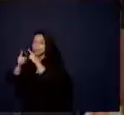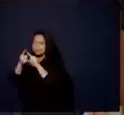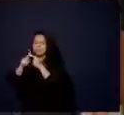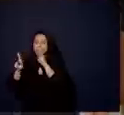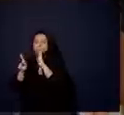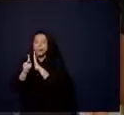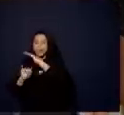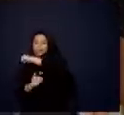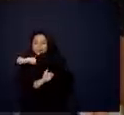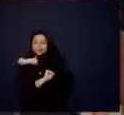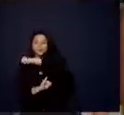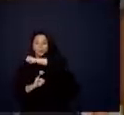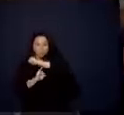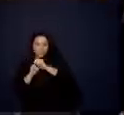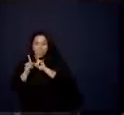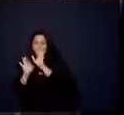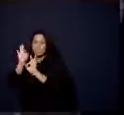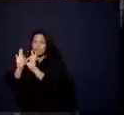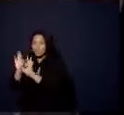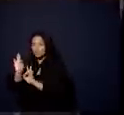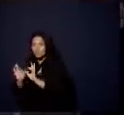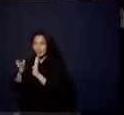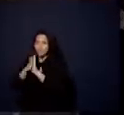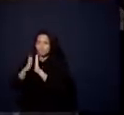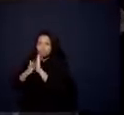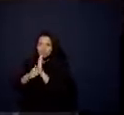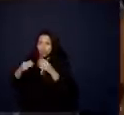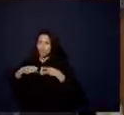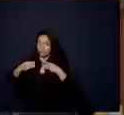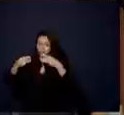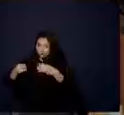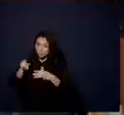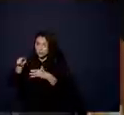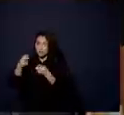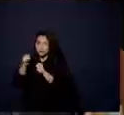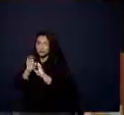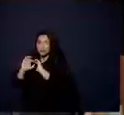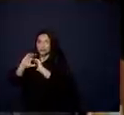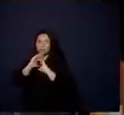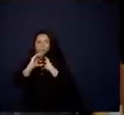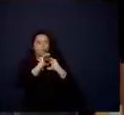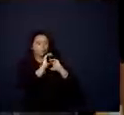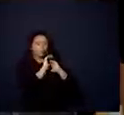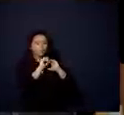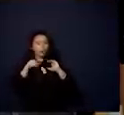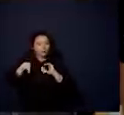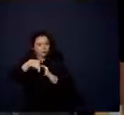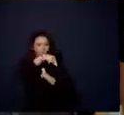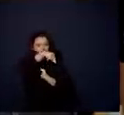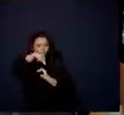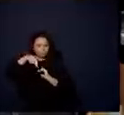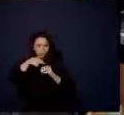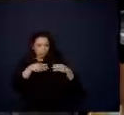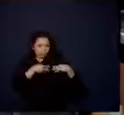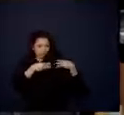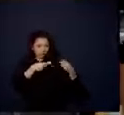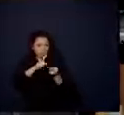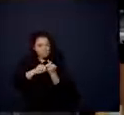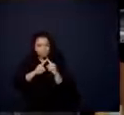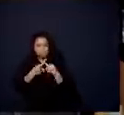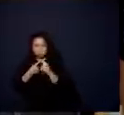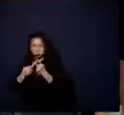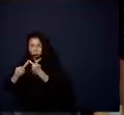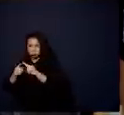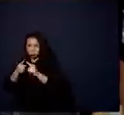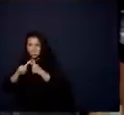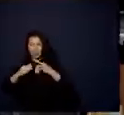a gente costuma dizer o planejamento o Ministério do planejamento ele tem que se comunicar né Não só com os outros Ministérios nós somos